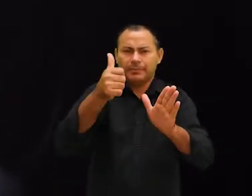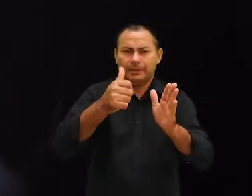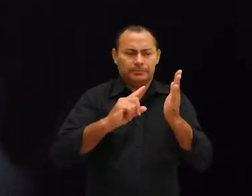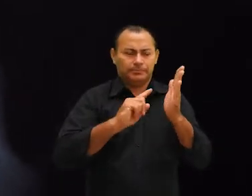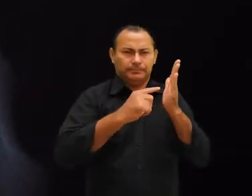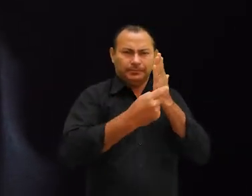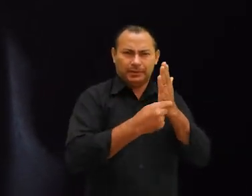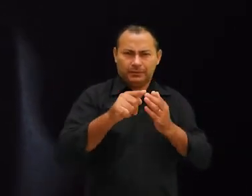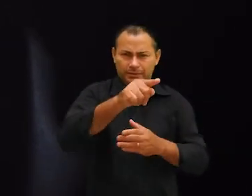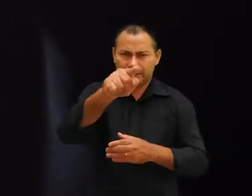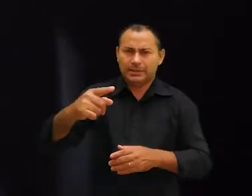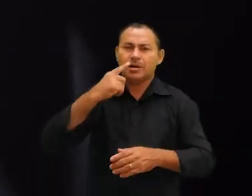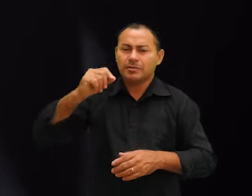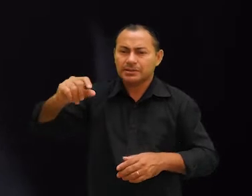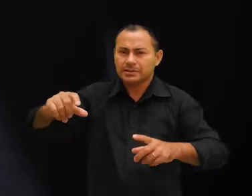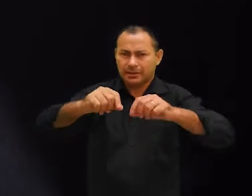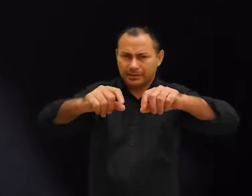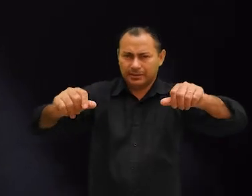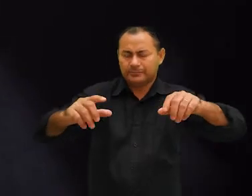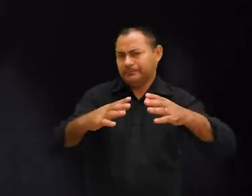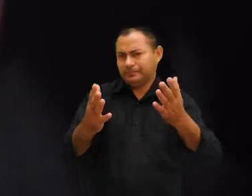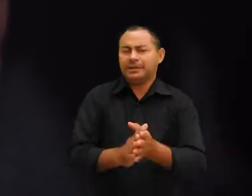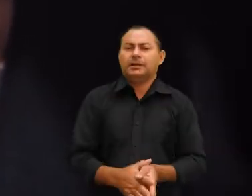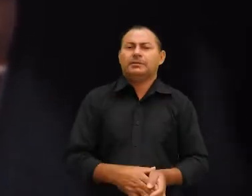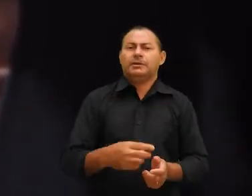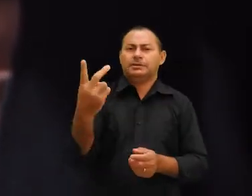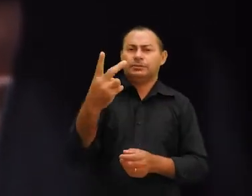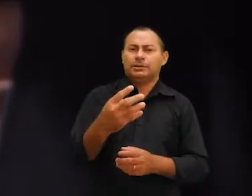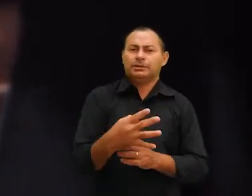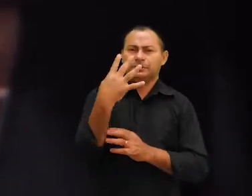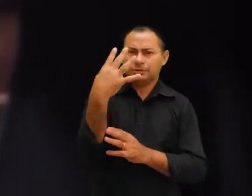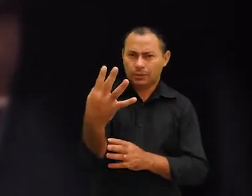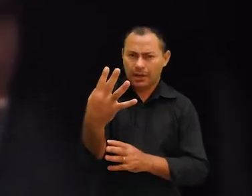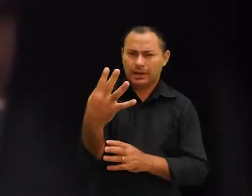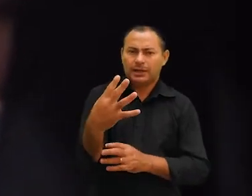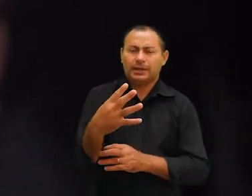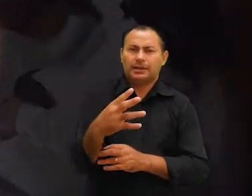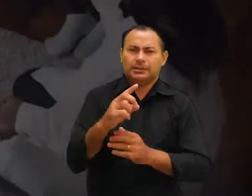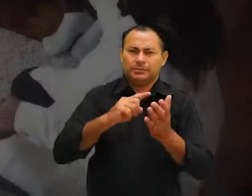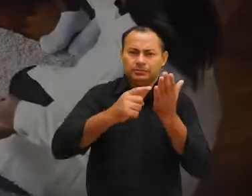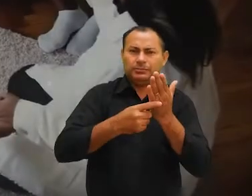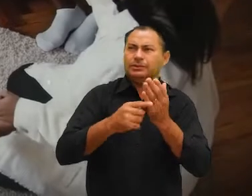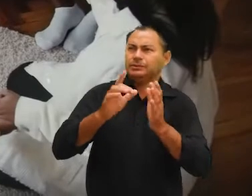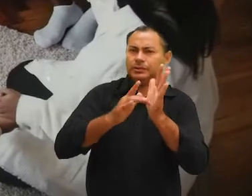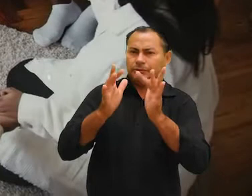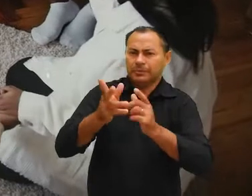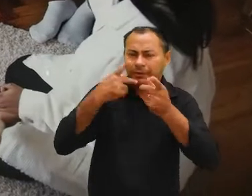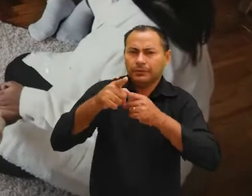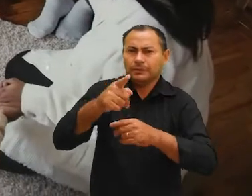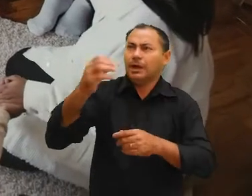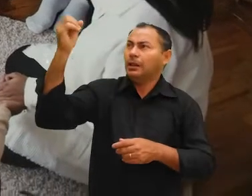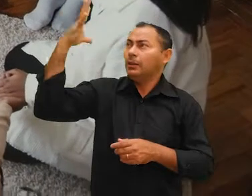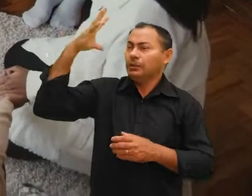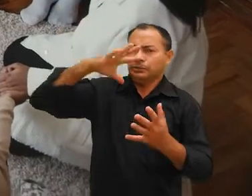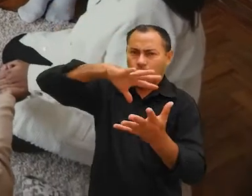primeira metáfora vocês são o sal da terra vamos esperar a segunda das quatro ilustrações usadas por Jesus vocês são a